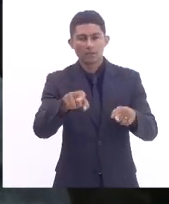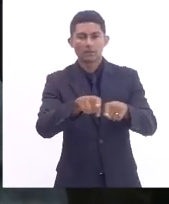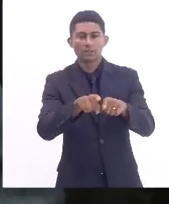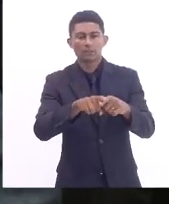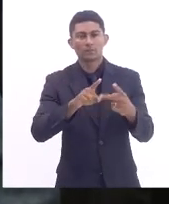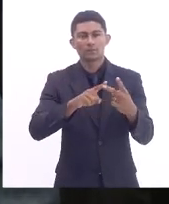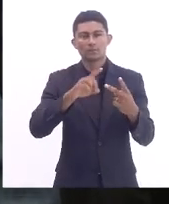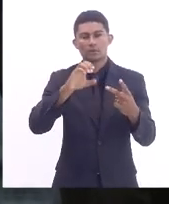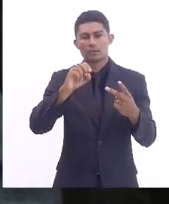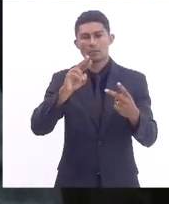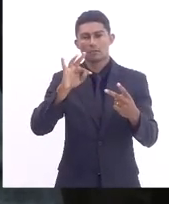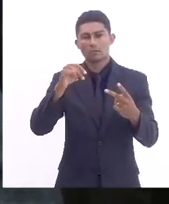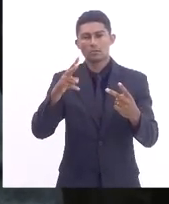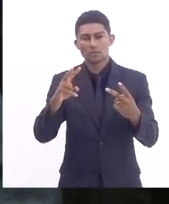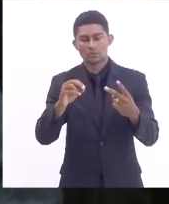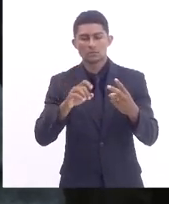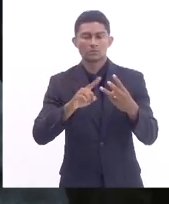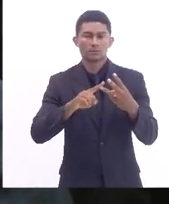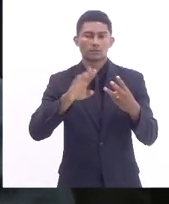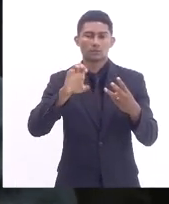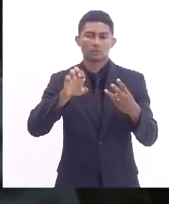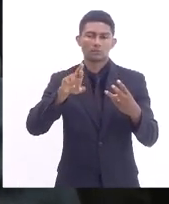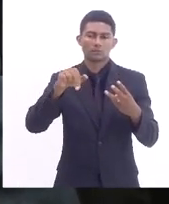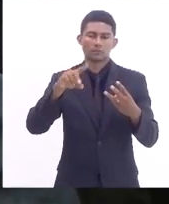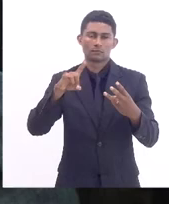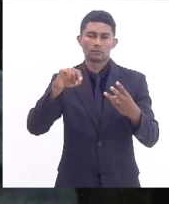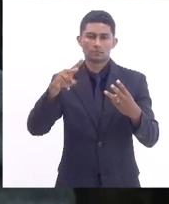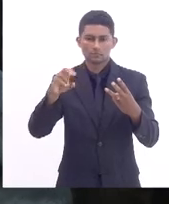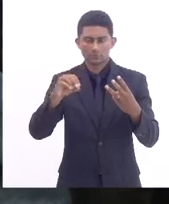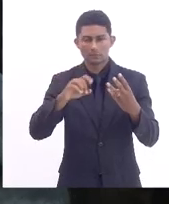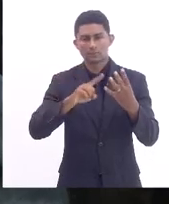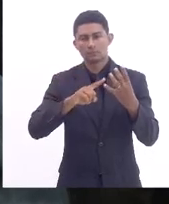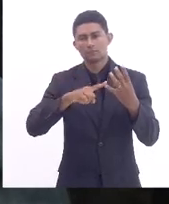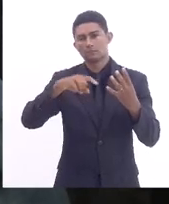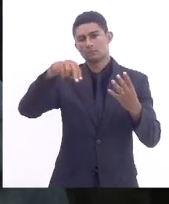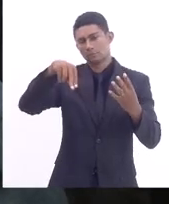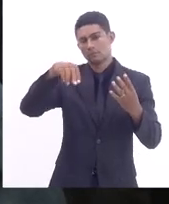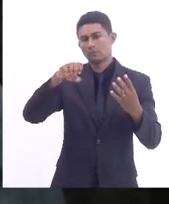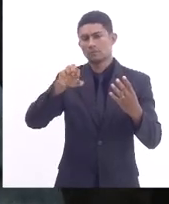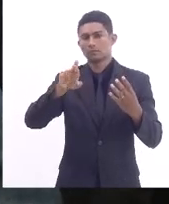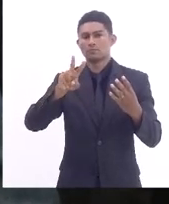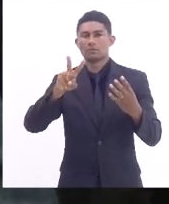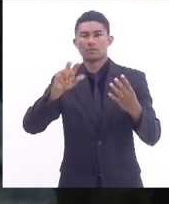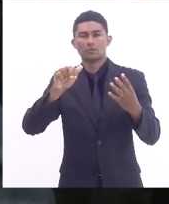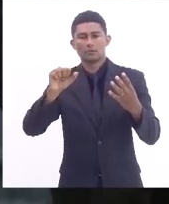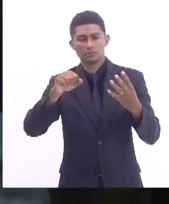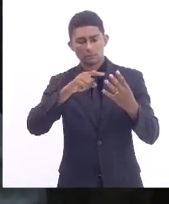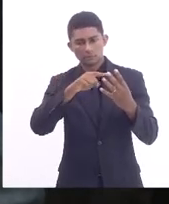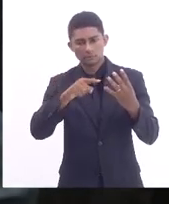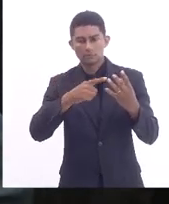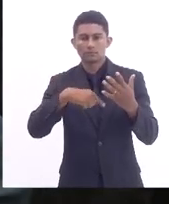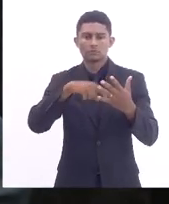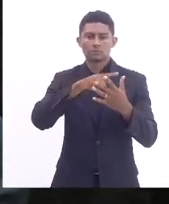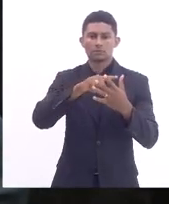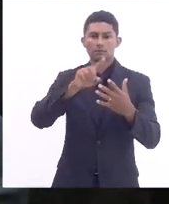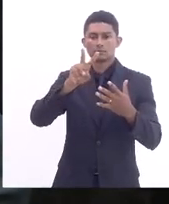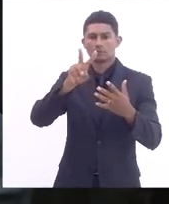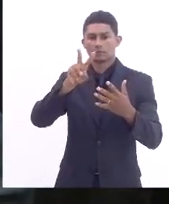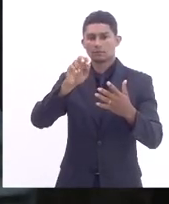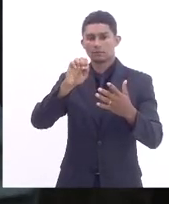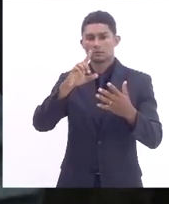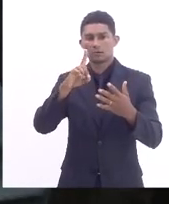o Bernardino o nerba acho que eu conheci recentemente em uma figura de esquerda e o Valdivino